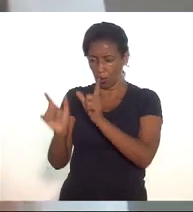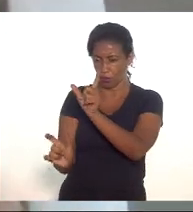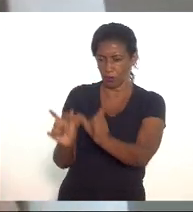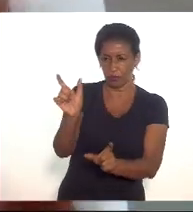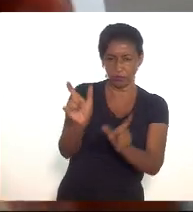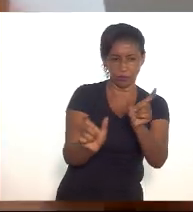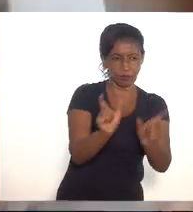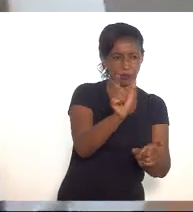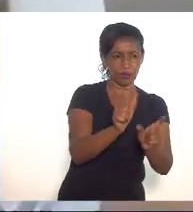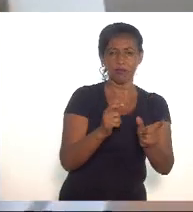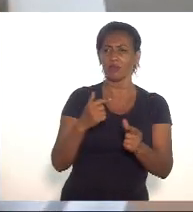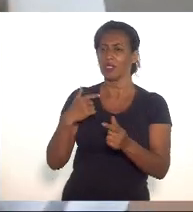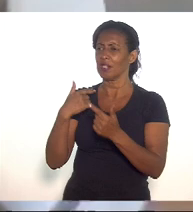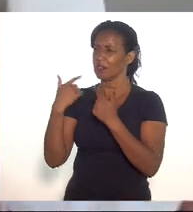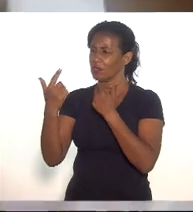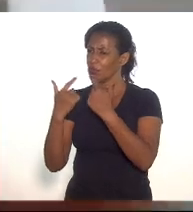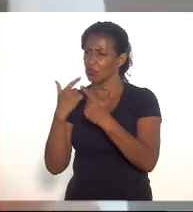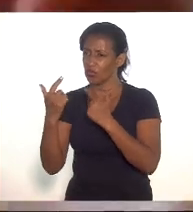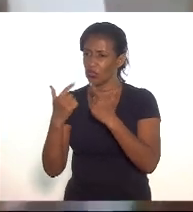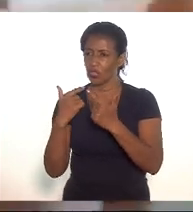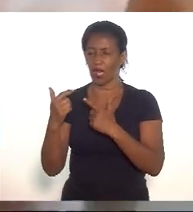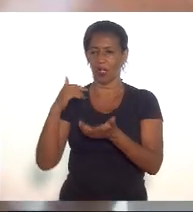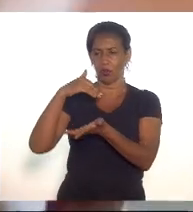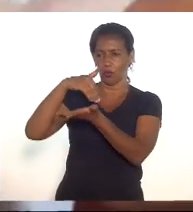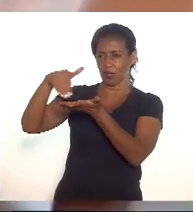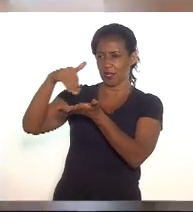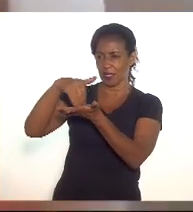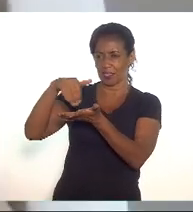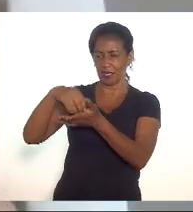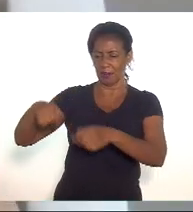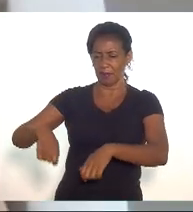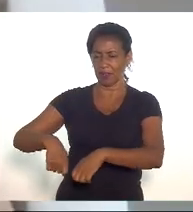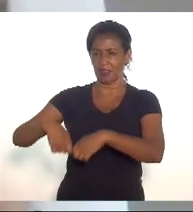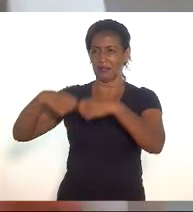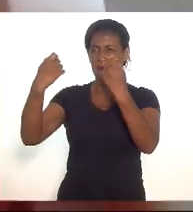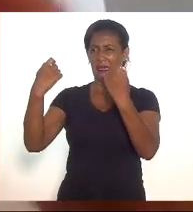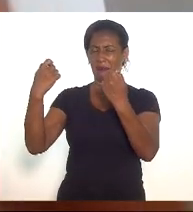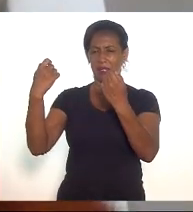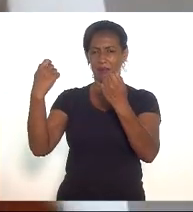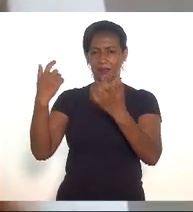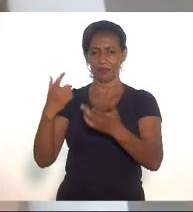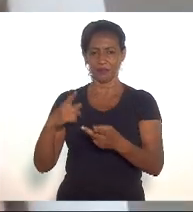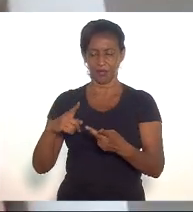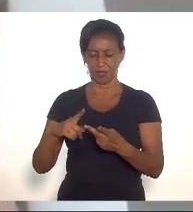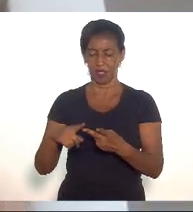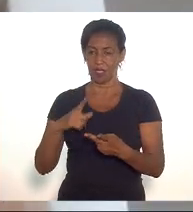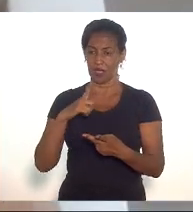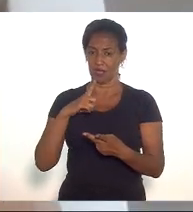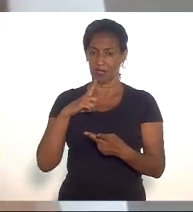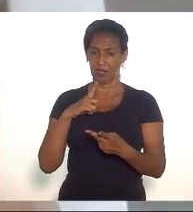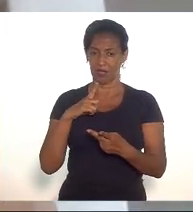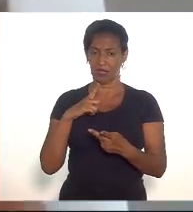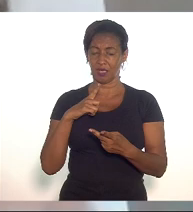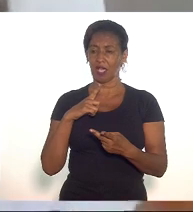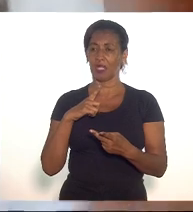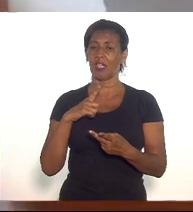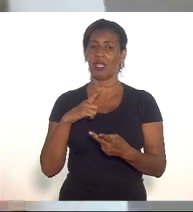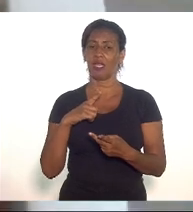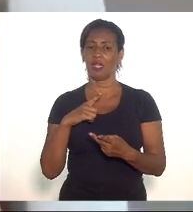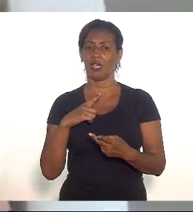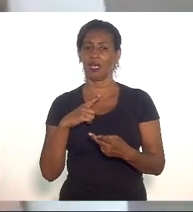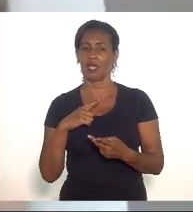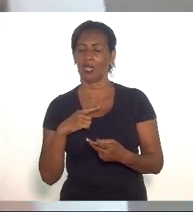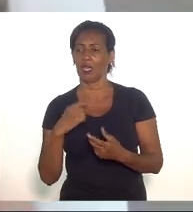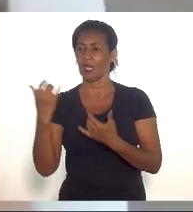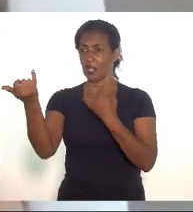a interlocução nas secretarias para que a gente quebre essa ideia do silo, ter os canais competentes que nos